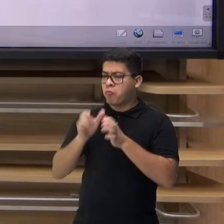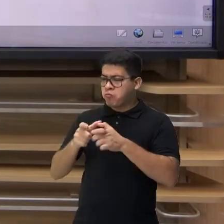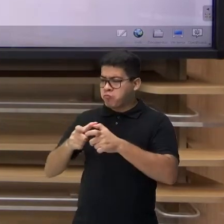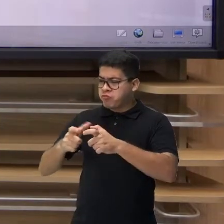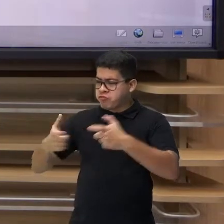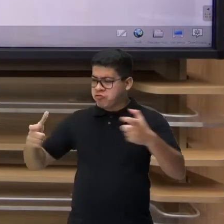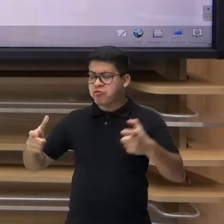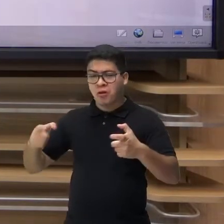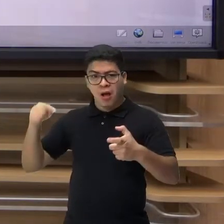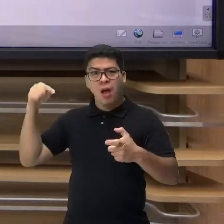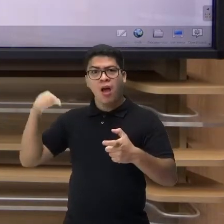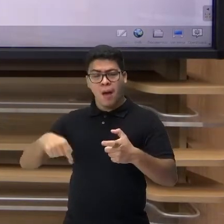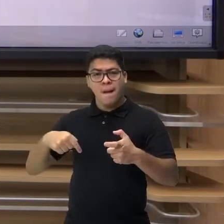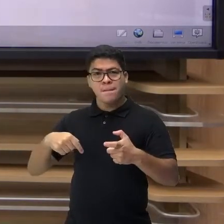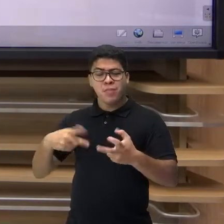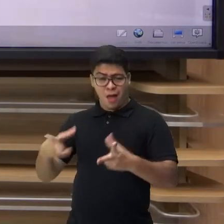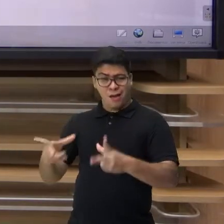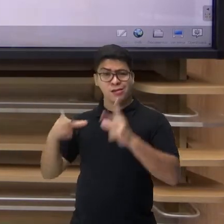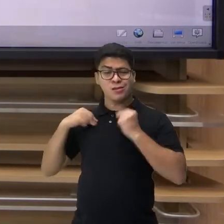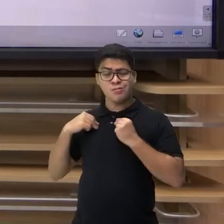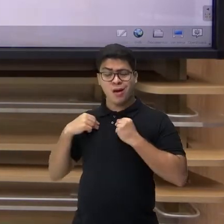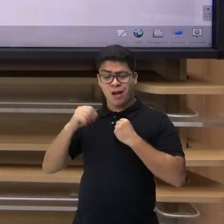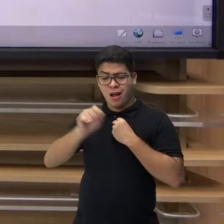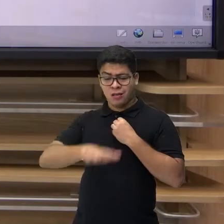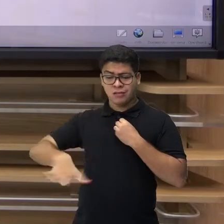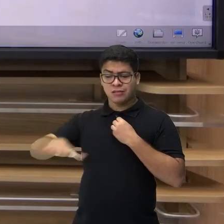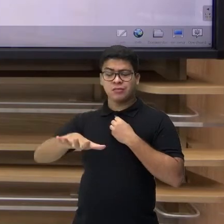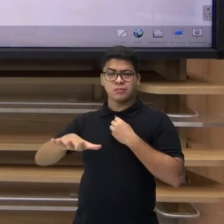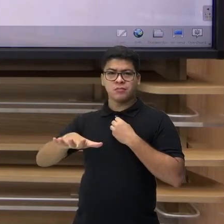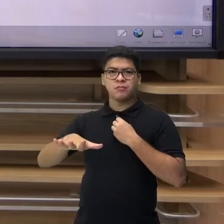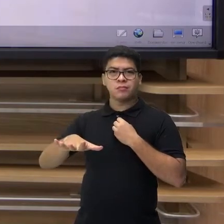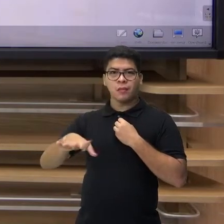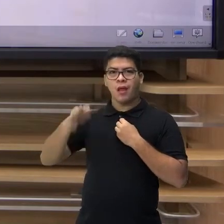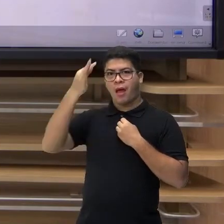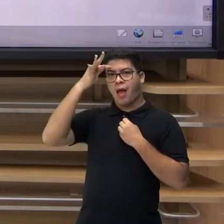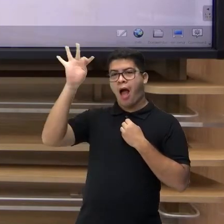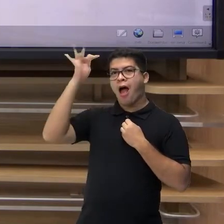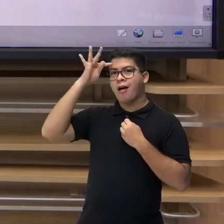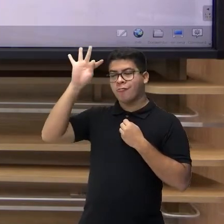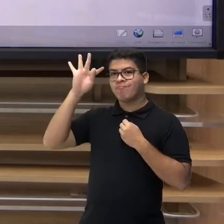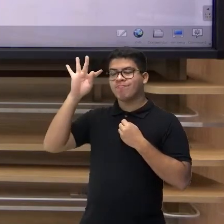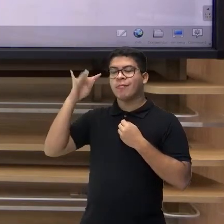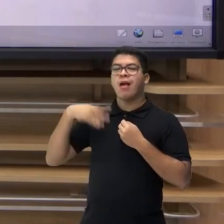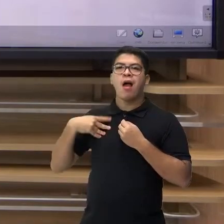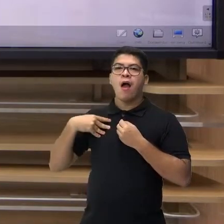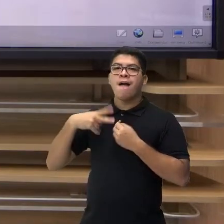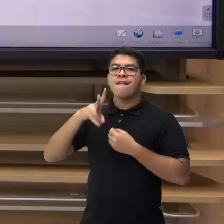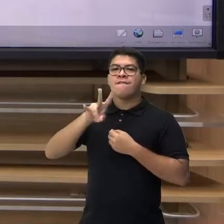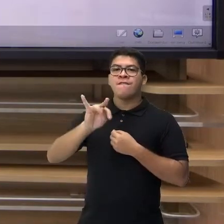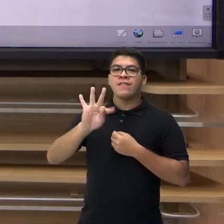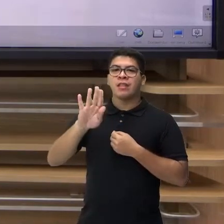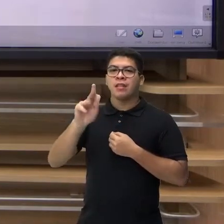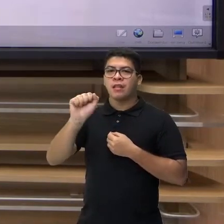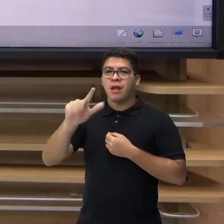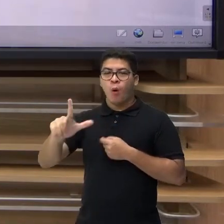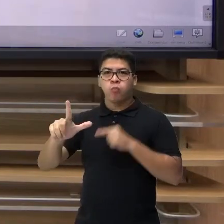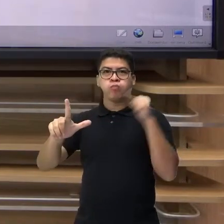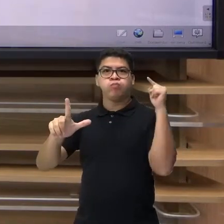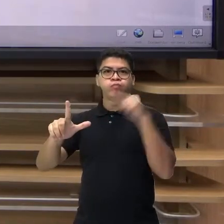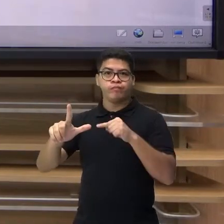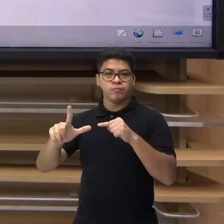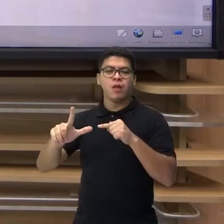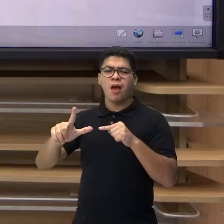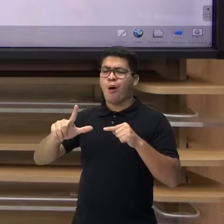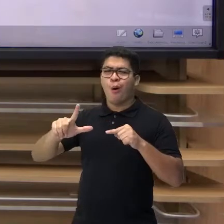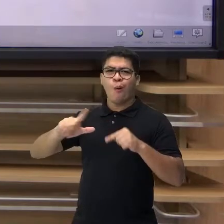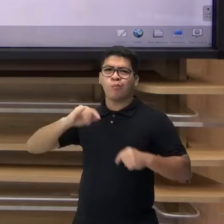crescer. Nós merecemos esse espaço. Essa é a teoria do chamado espaço vital, o espaço que a Alemanha precisava para